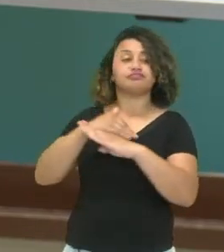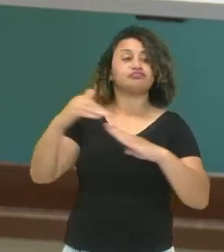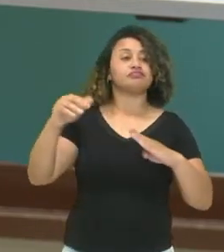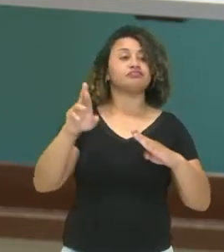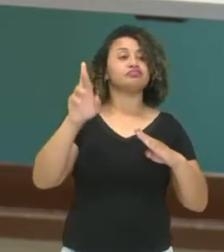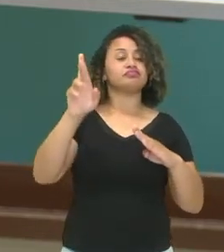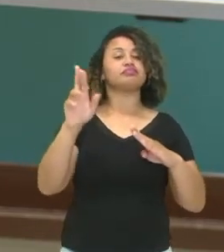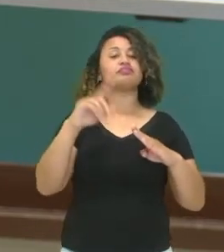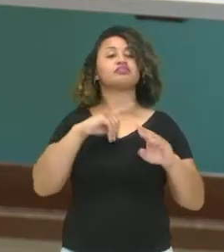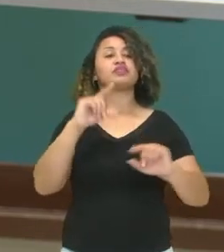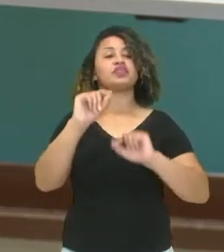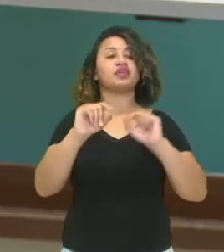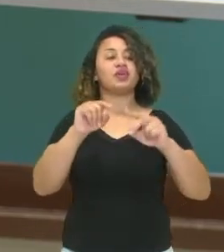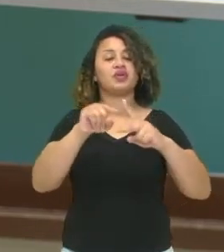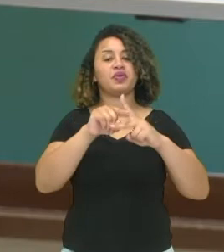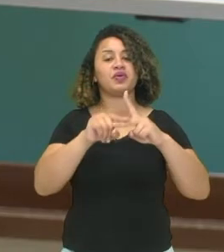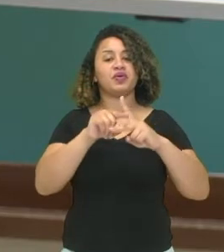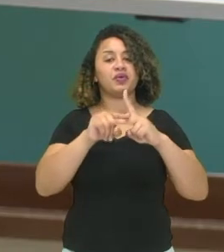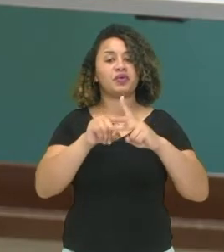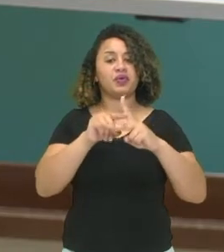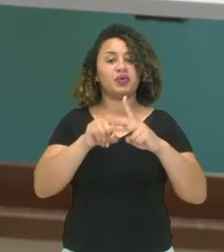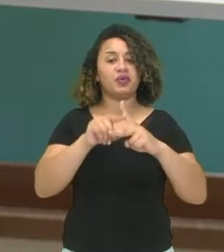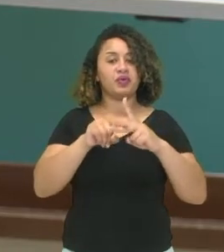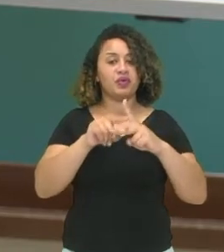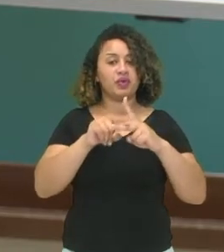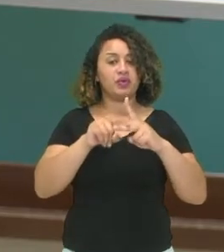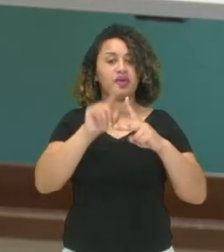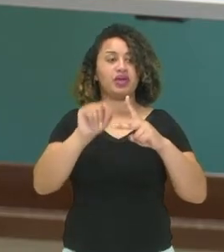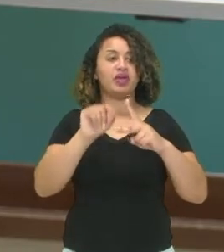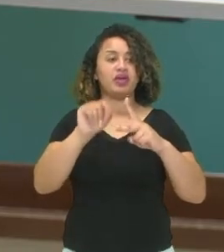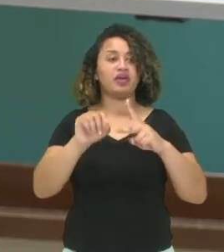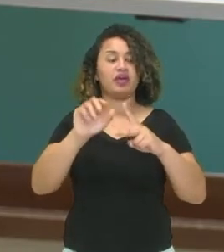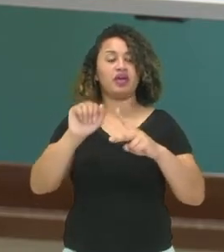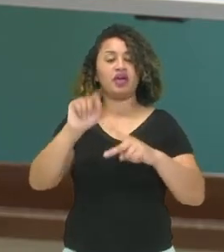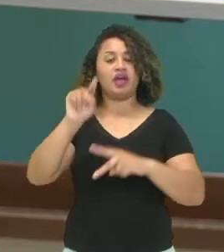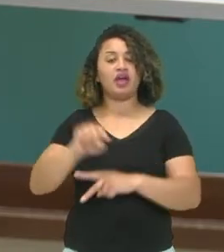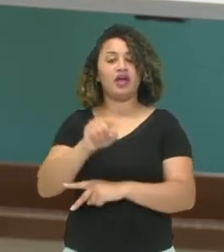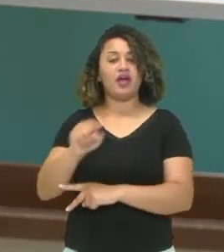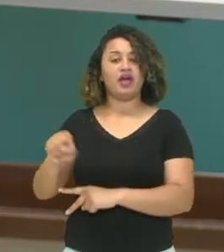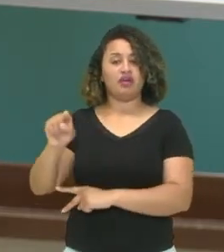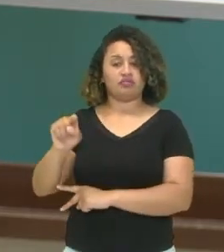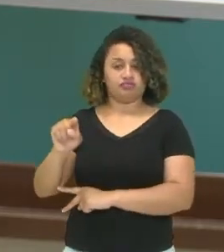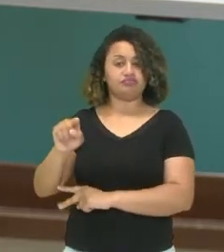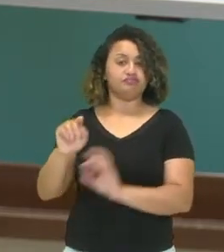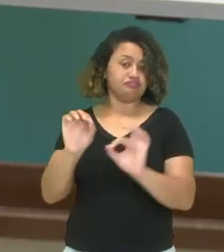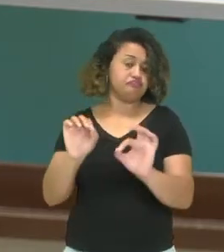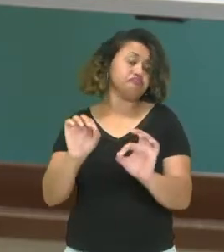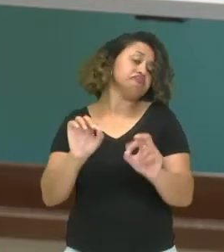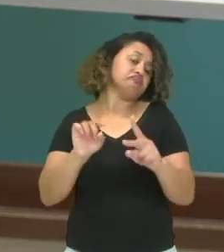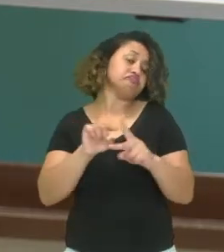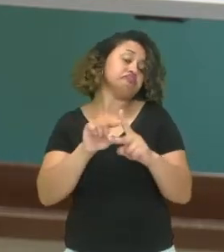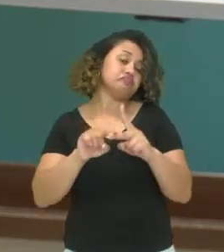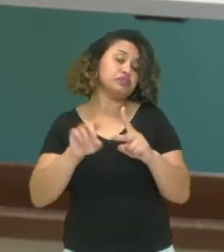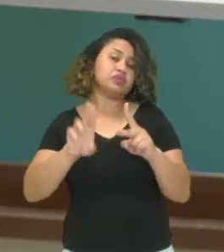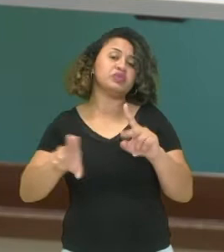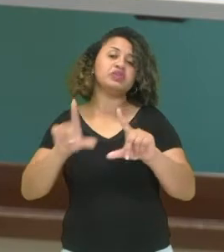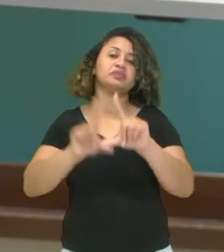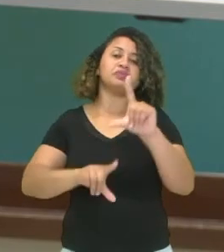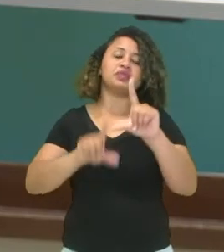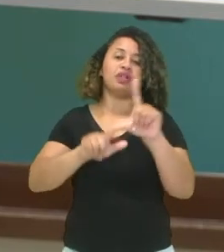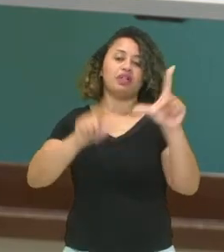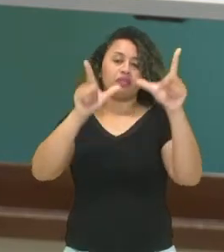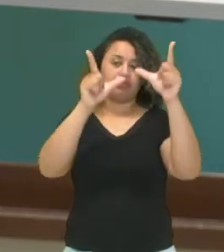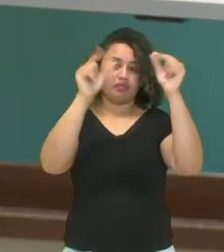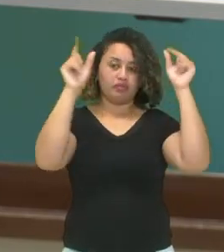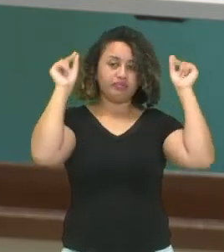com ele um ângulo que eu estou chamando aqui de alfa, né? Normalmente os ângulos a gente simboliza por uma letra